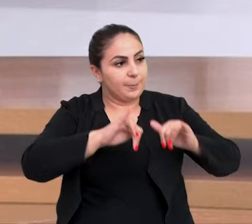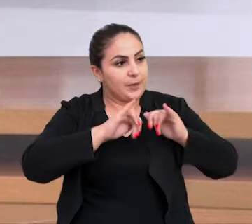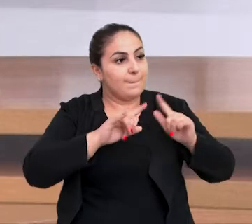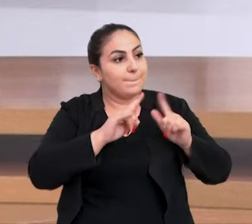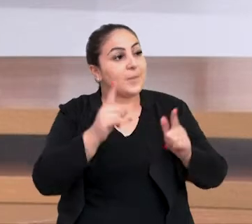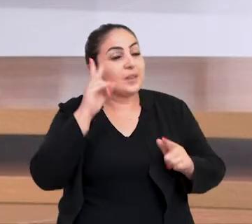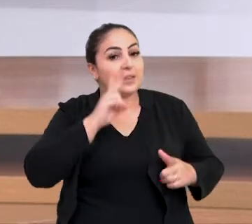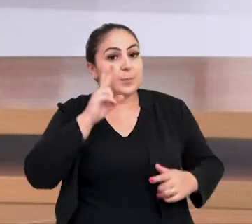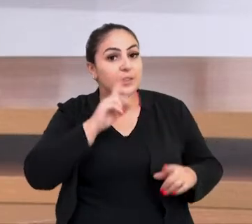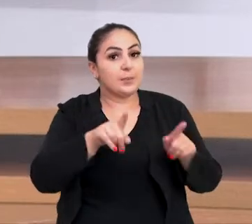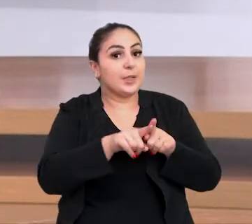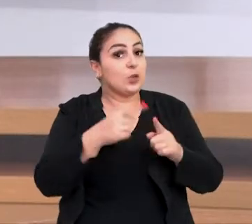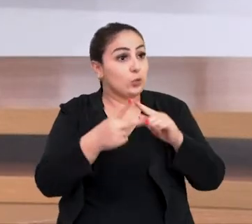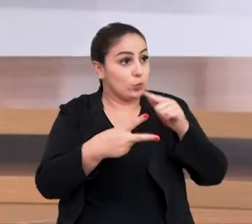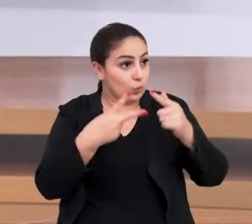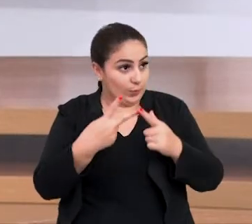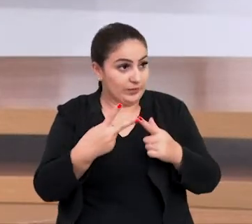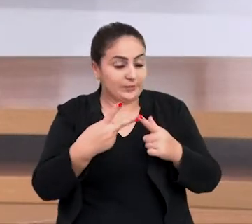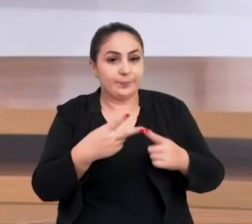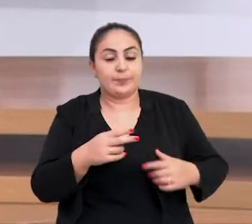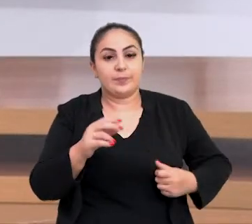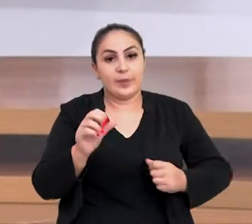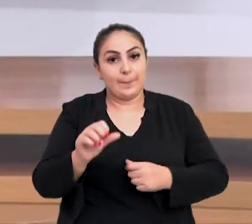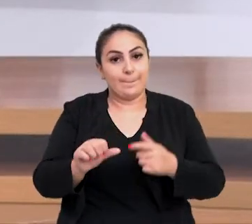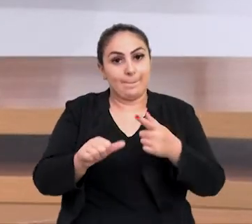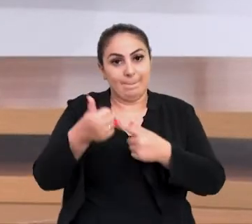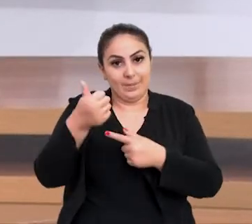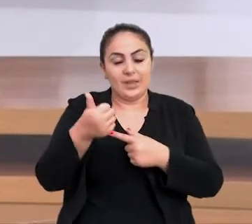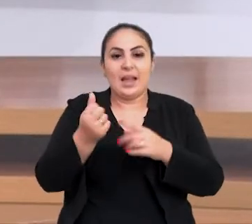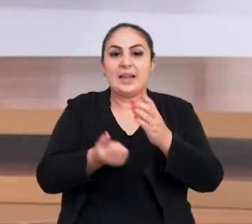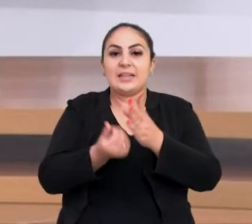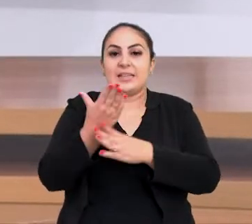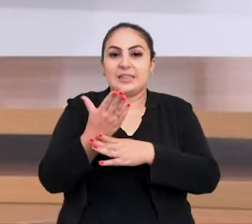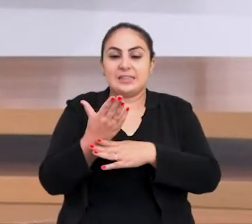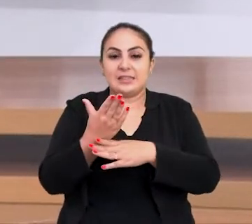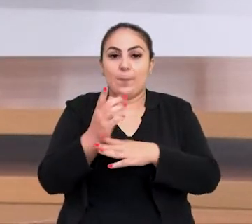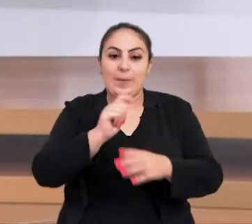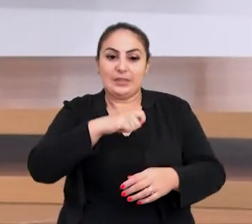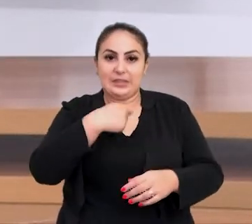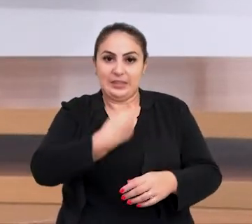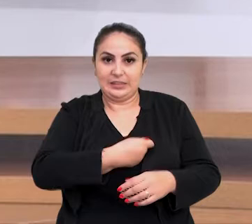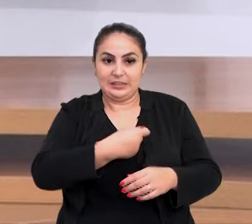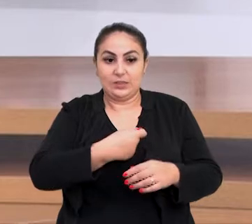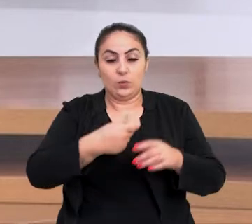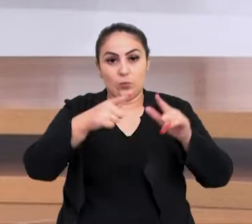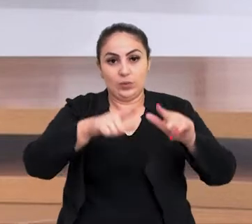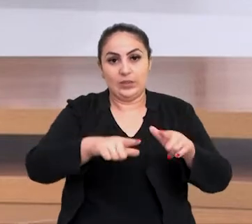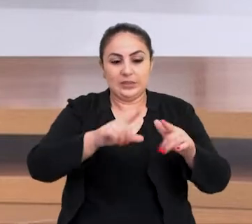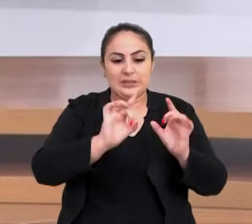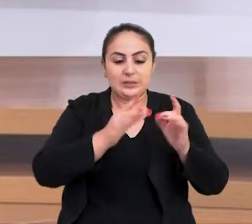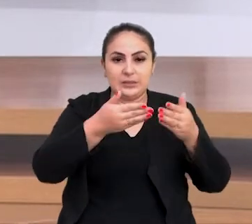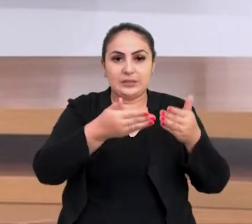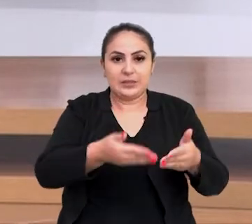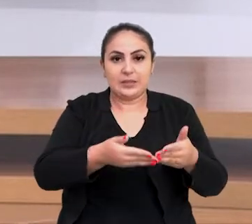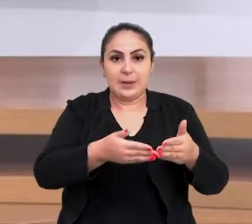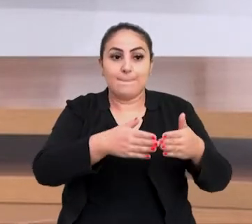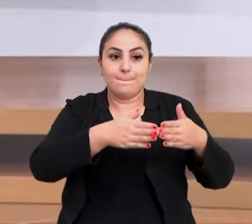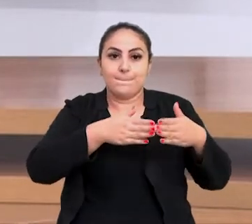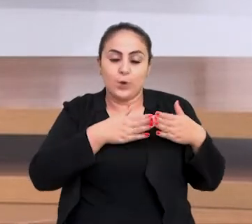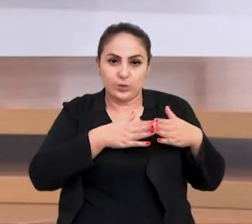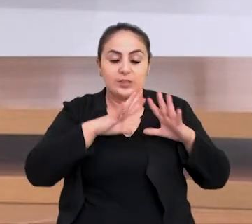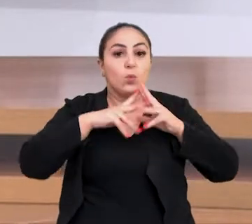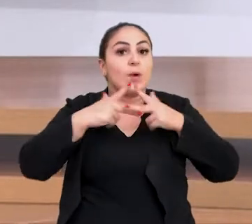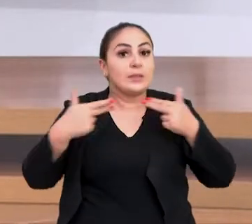a campanha, mas vamos ressaltar 2 deles. O primeiro, então, é a criação de uma delegacia ou cartório especializado